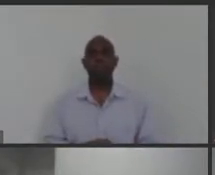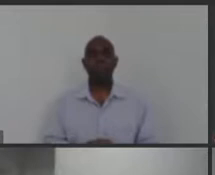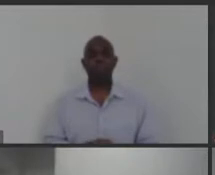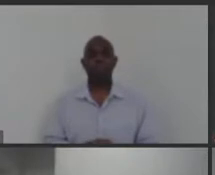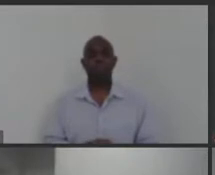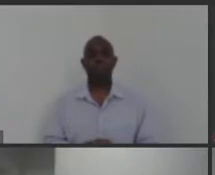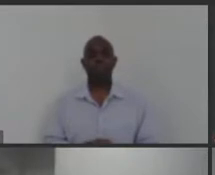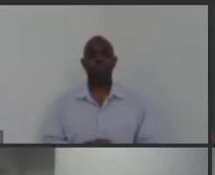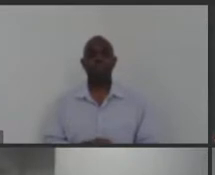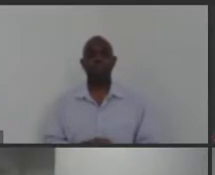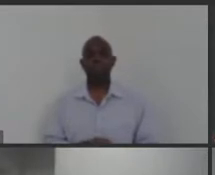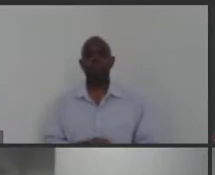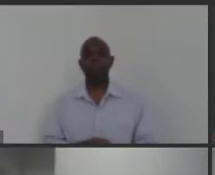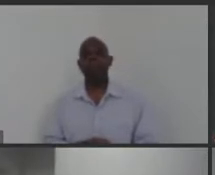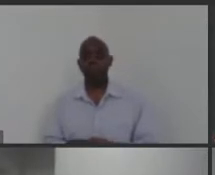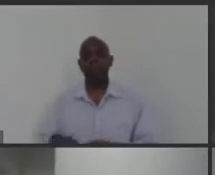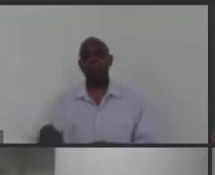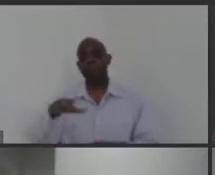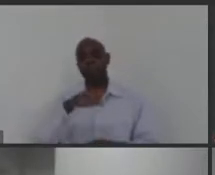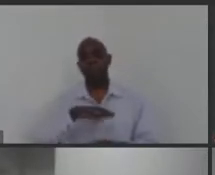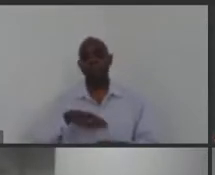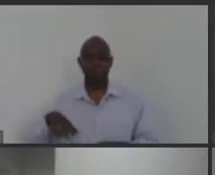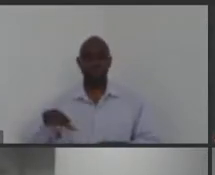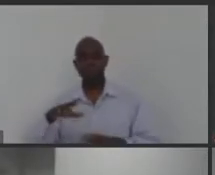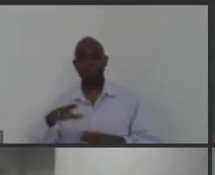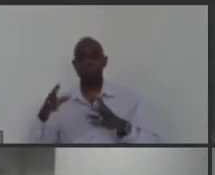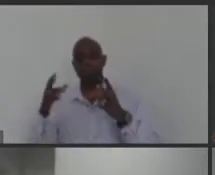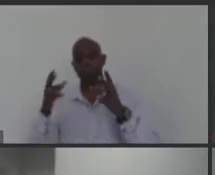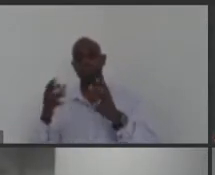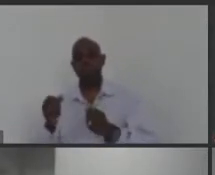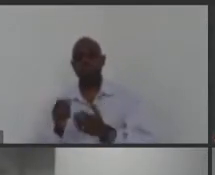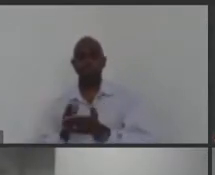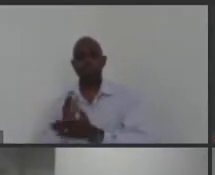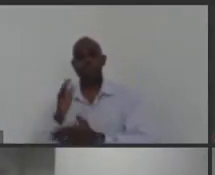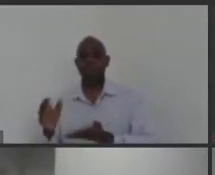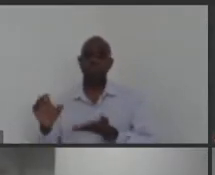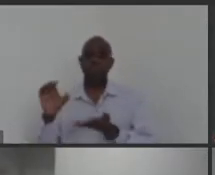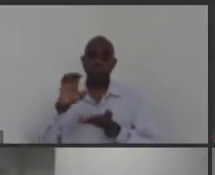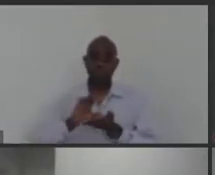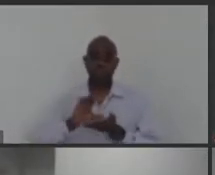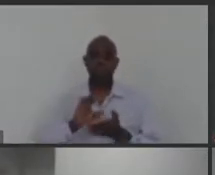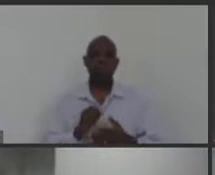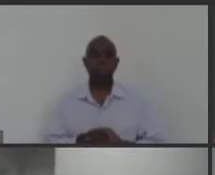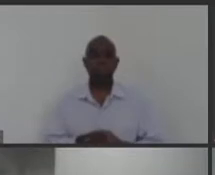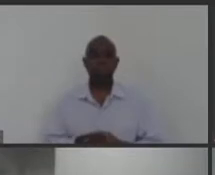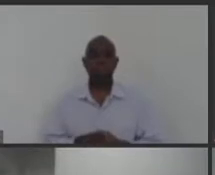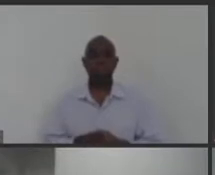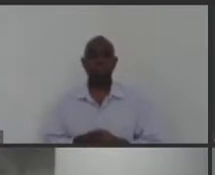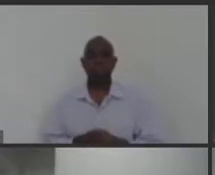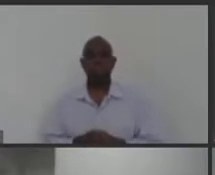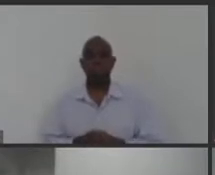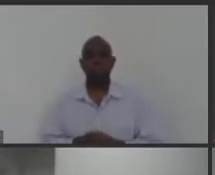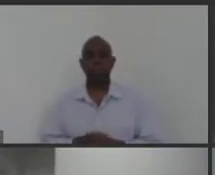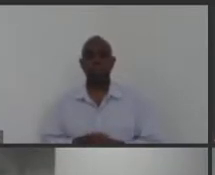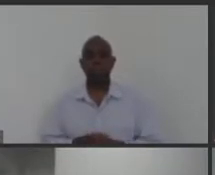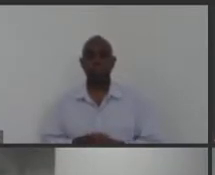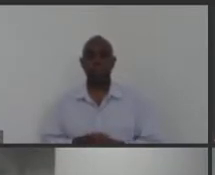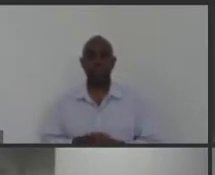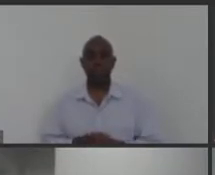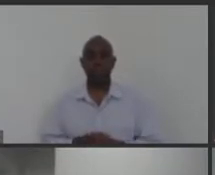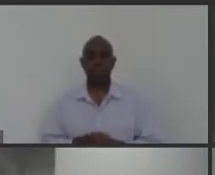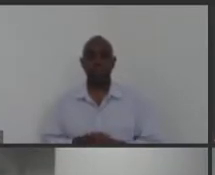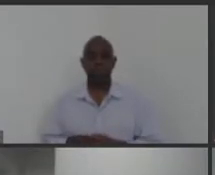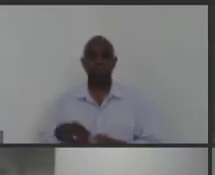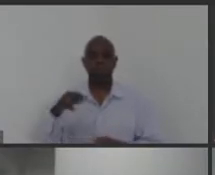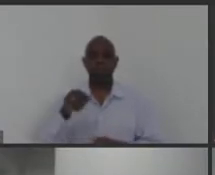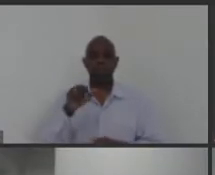Está aprovado por toda esta casa o crédito adicional. Segundo o item da ordem, questão de ordem do vereador Mais